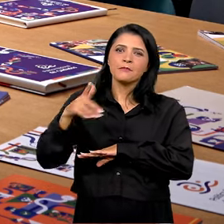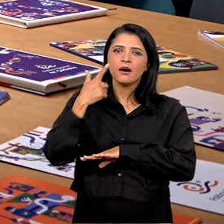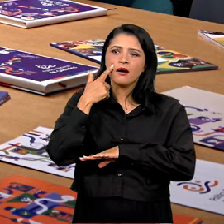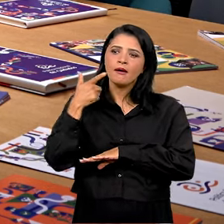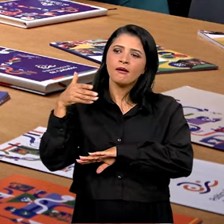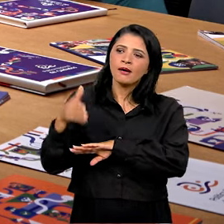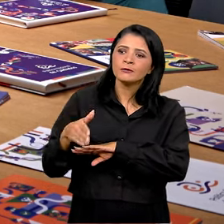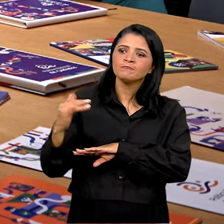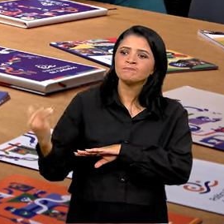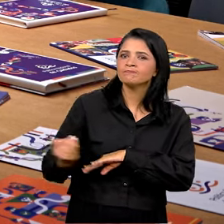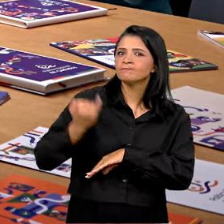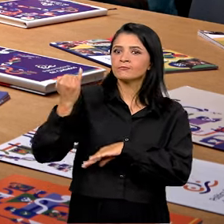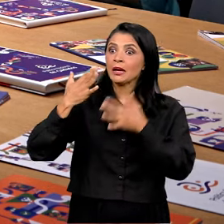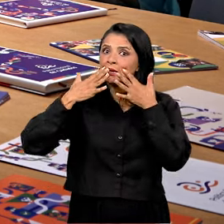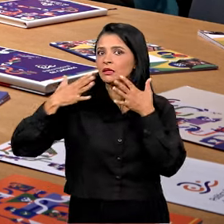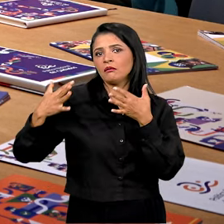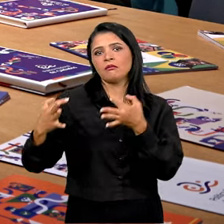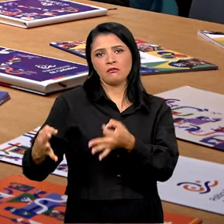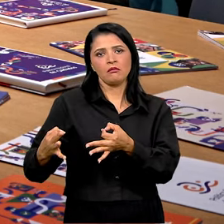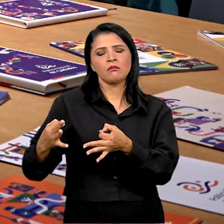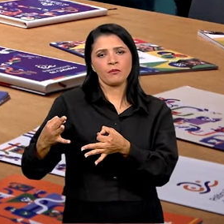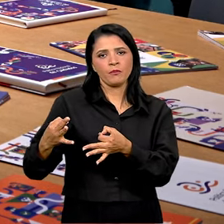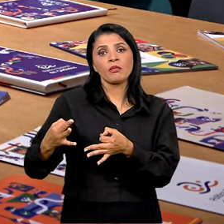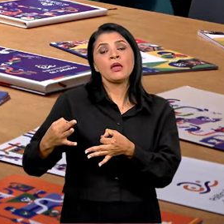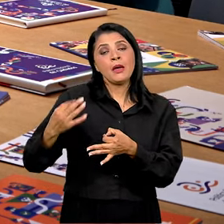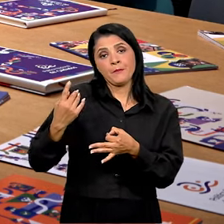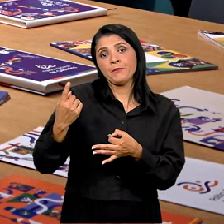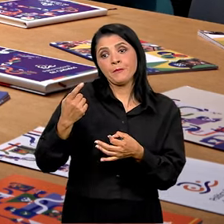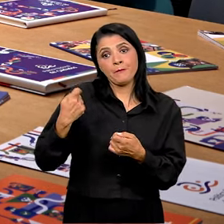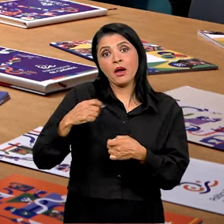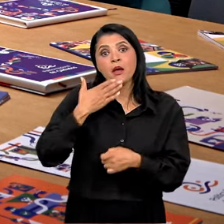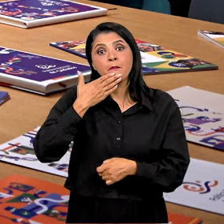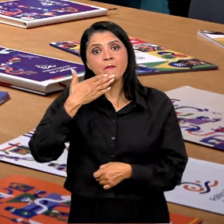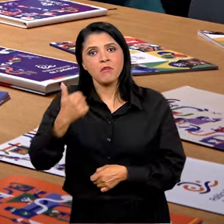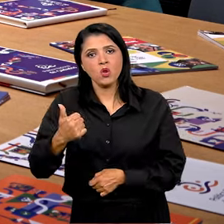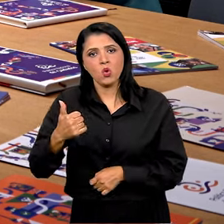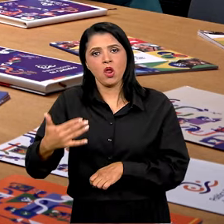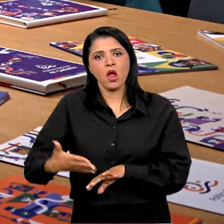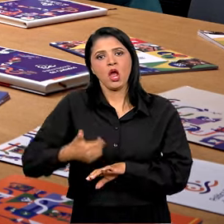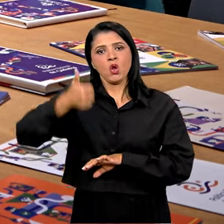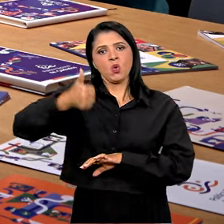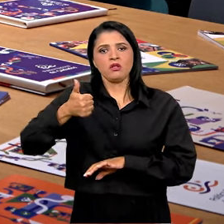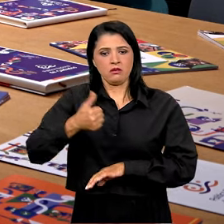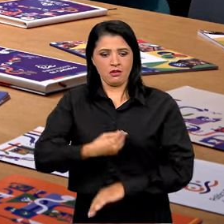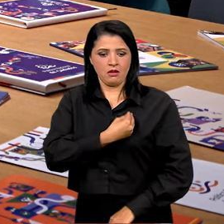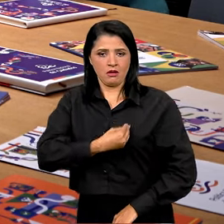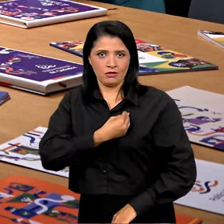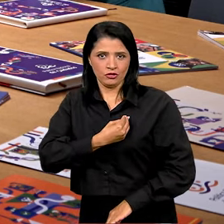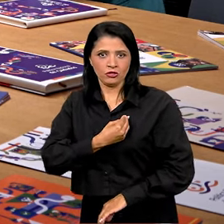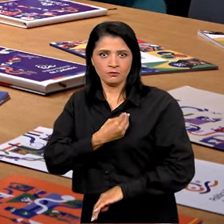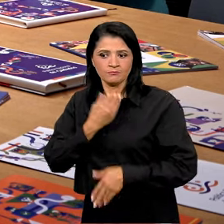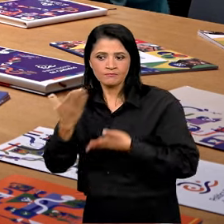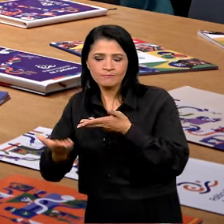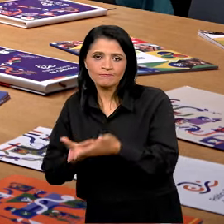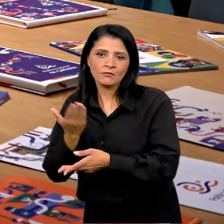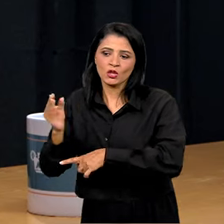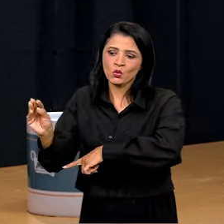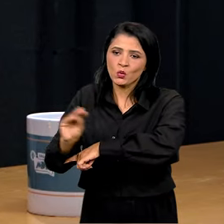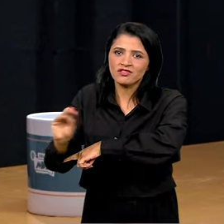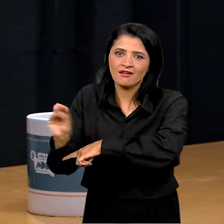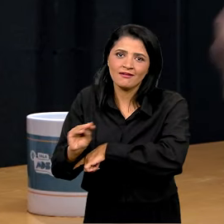eh importante né para tanto melhorar a qualidade do Cuidado que é prestado paraas